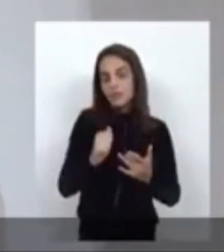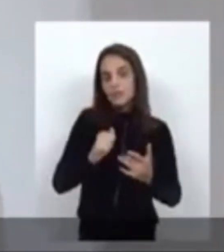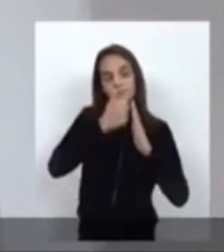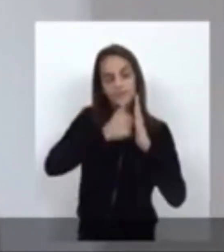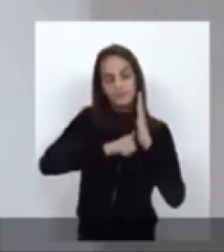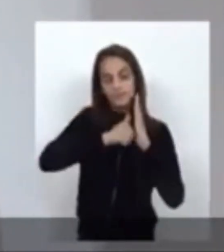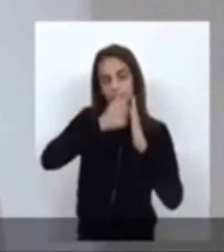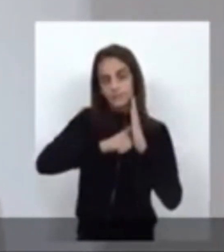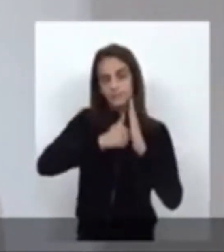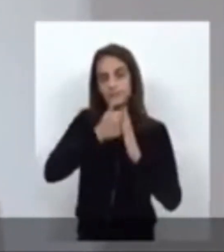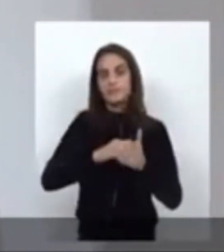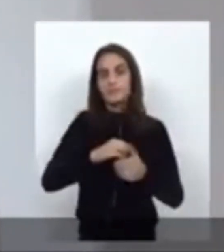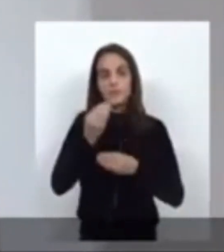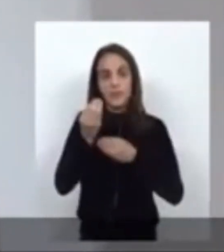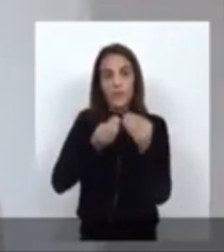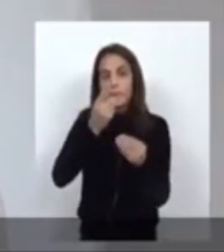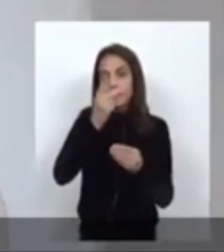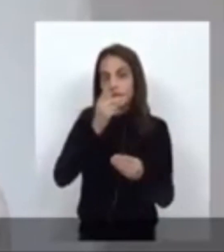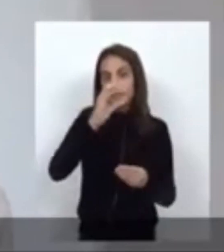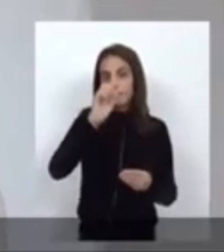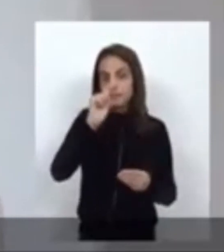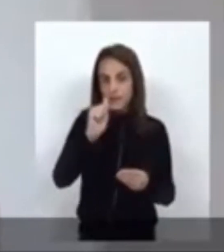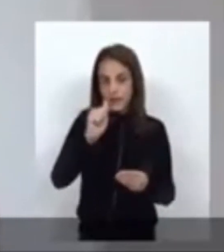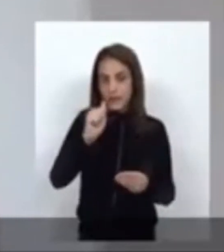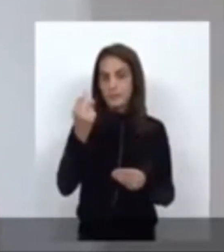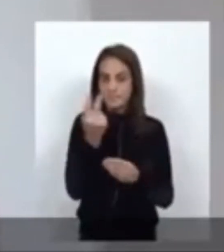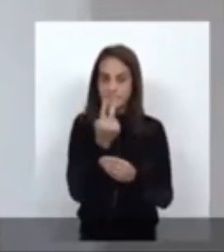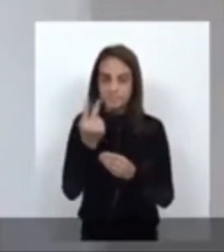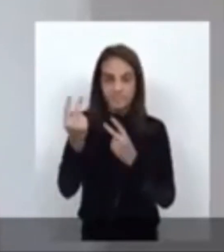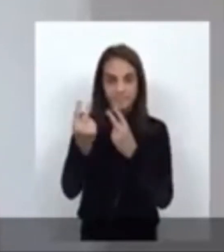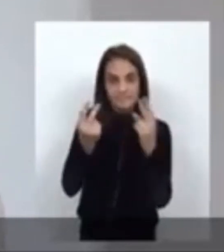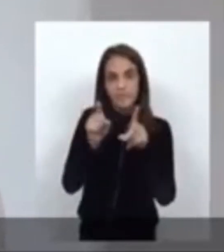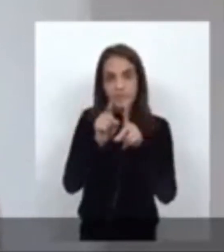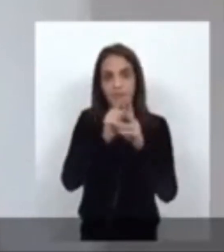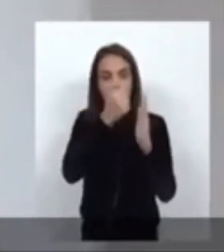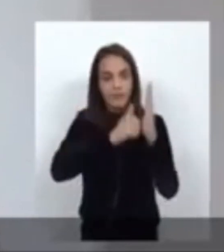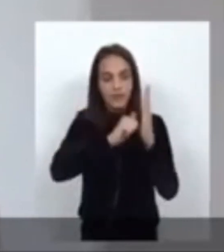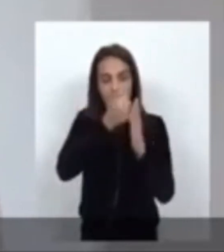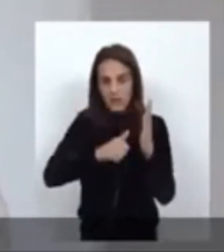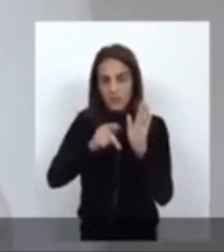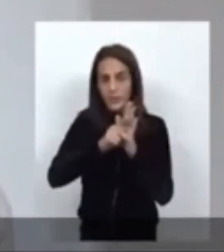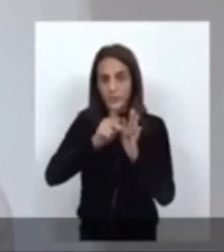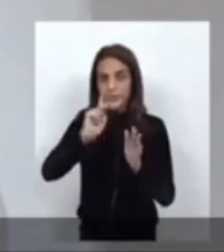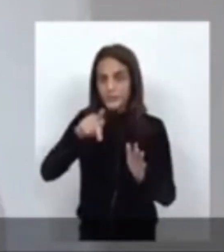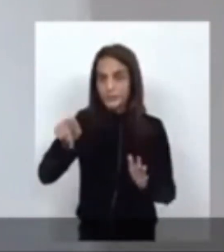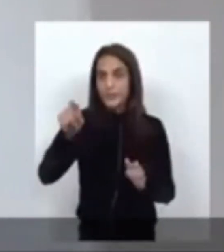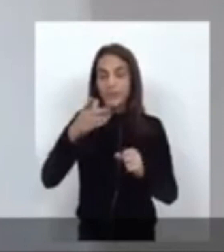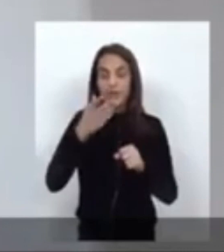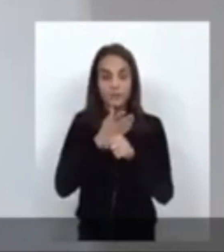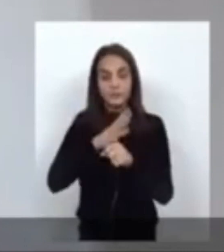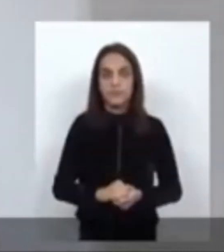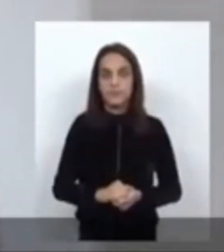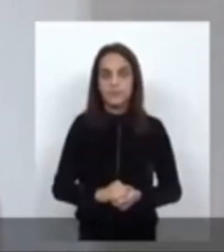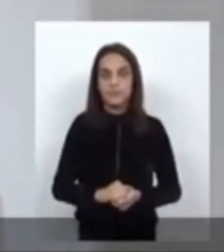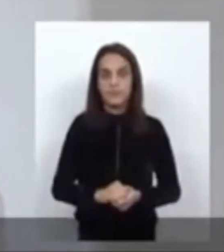avaliado como PCA pelos seus pares e será avaliado também como professor. Então, ele participa de todo o